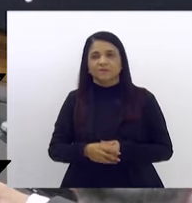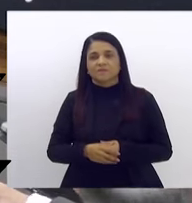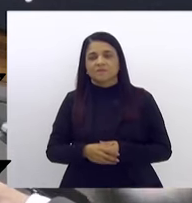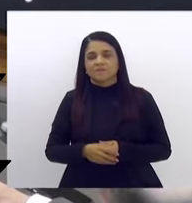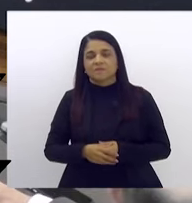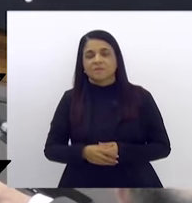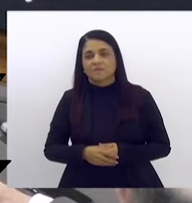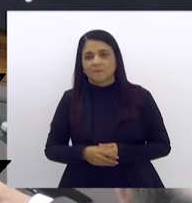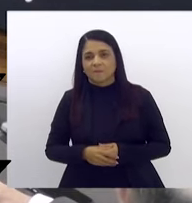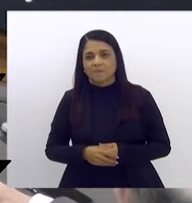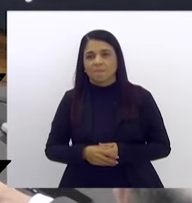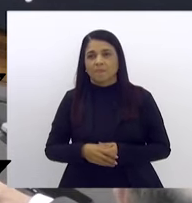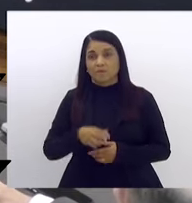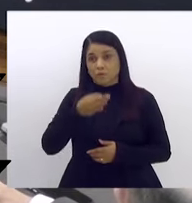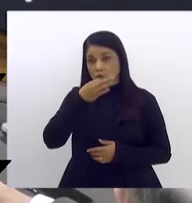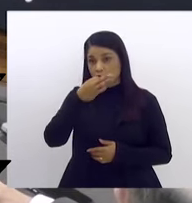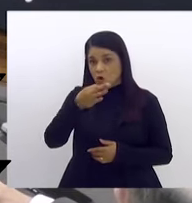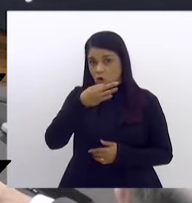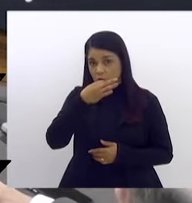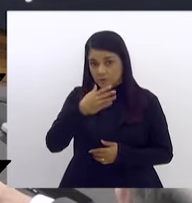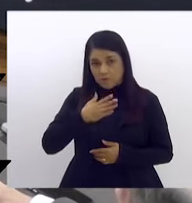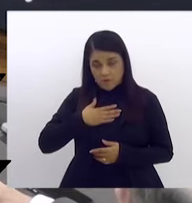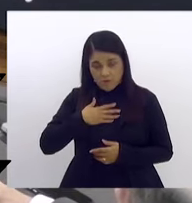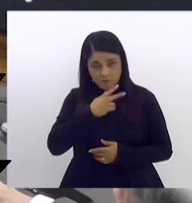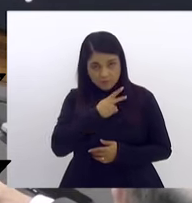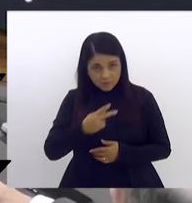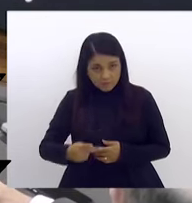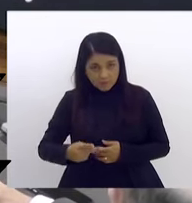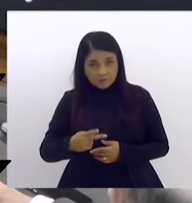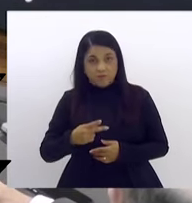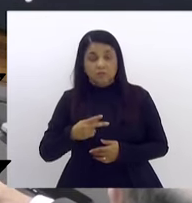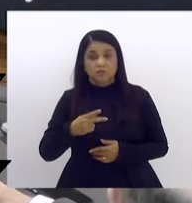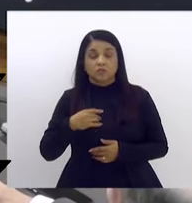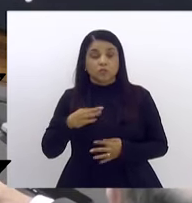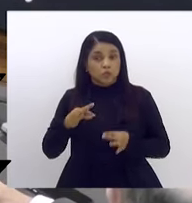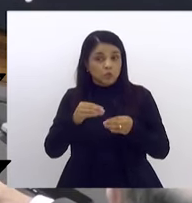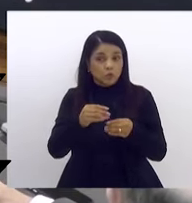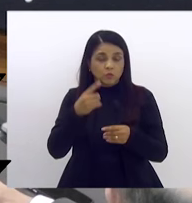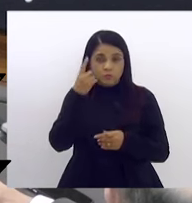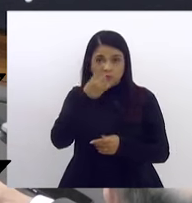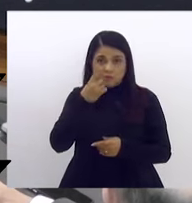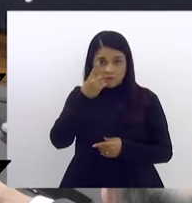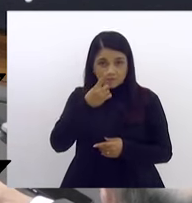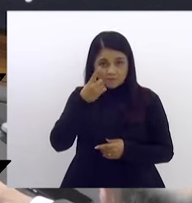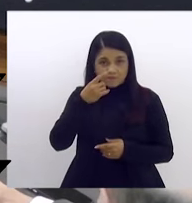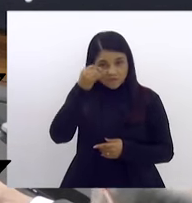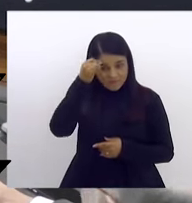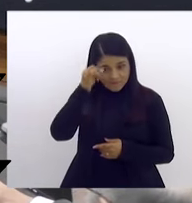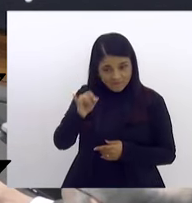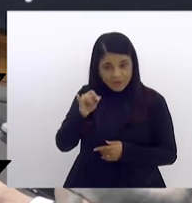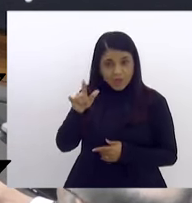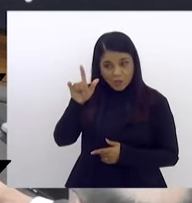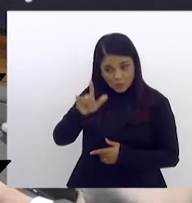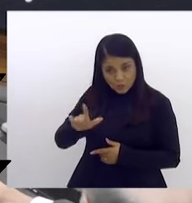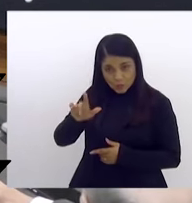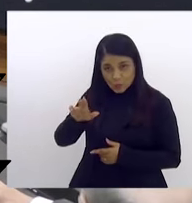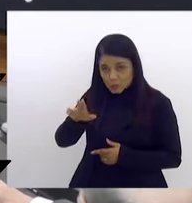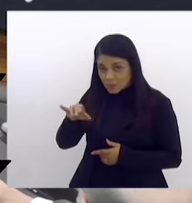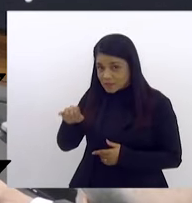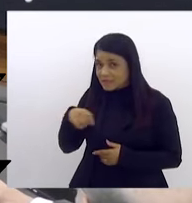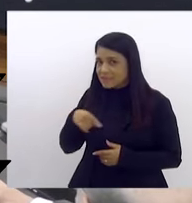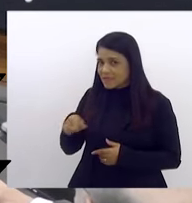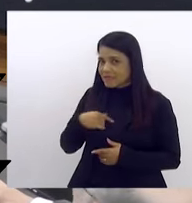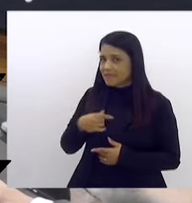Presidente se eu puder dar uma opinião nessa casa todos os deputados TM que evitar o máximo virar Inimigos da deputada Lucinha porque ela não é m